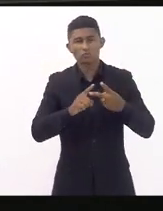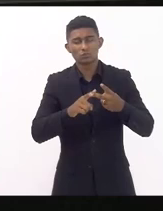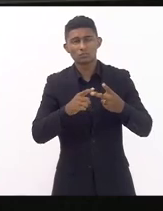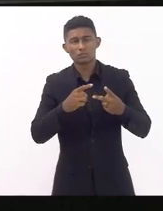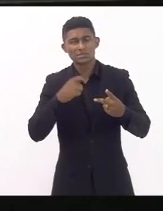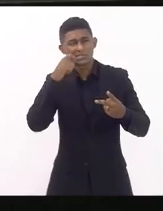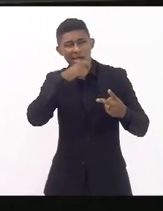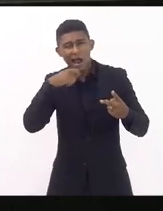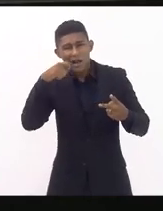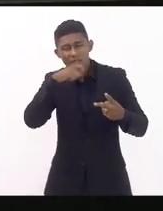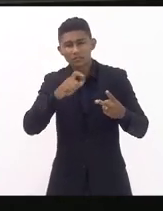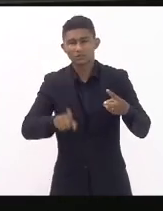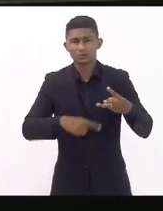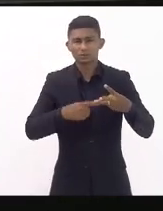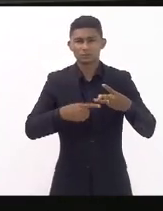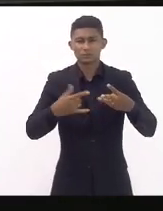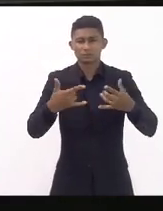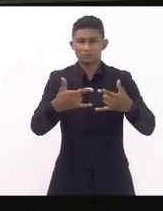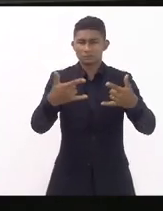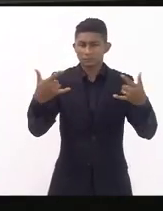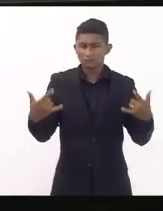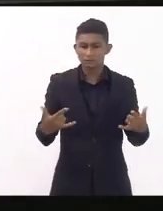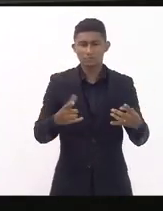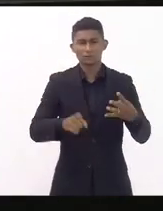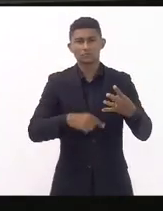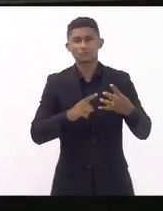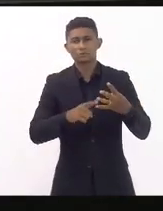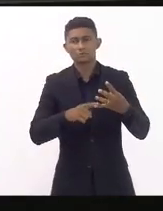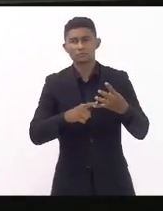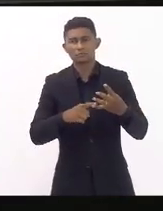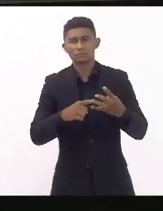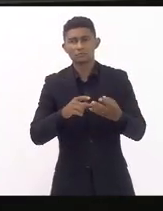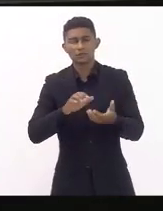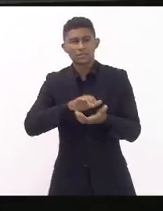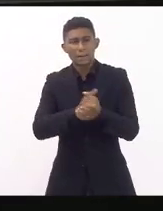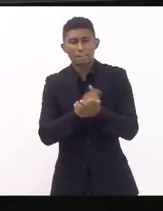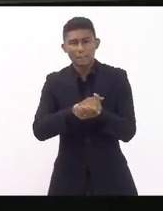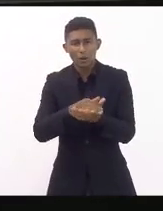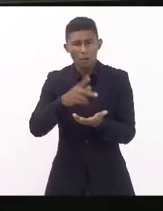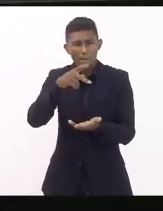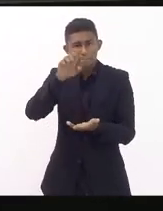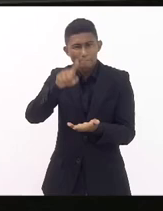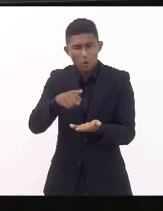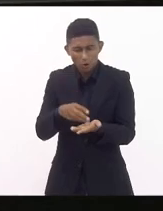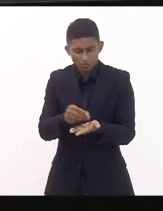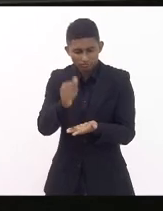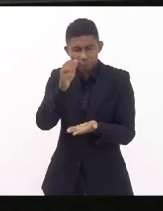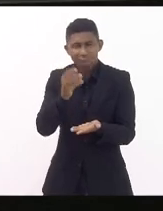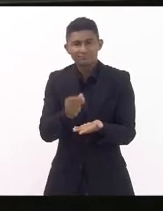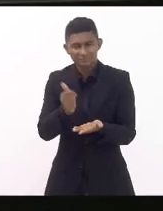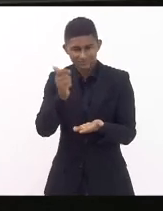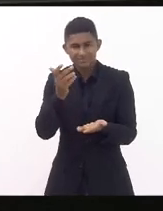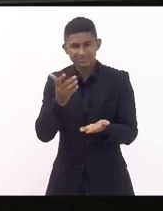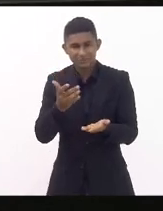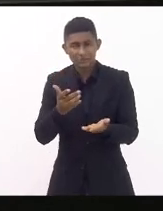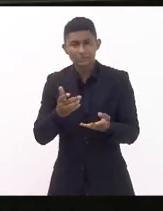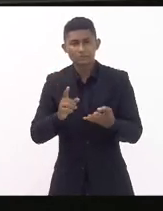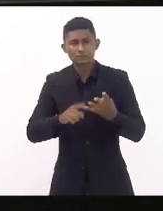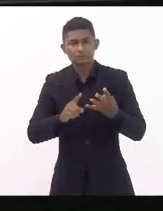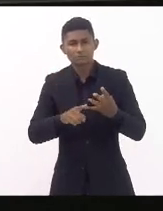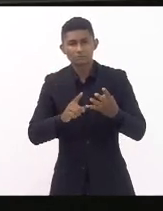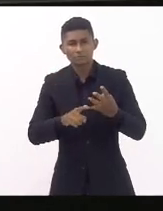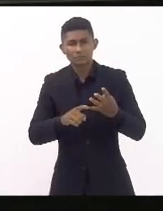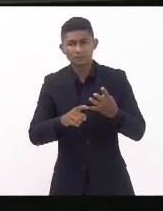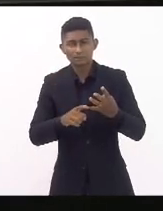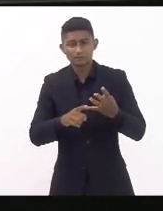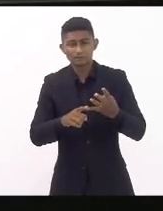dental, absorvente íntimo, um sabão em pó para que elas possam lavar suas peças íntimas, gêneros que são